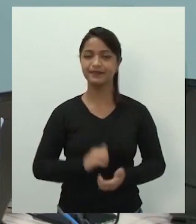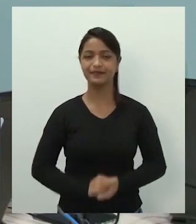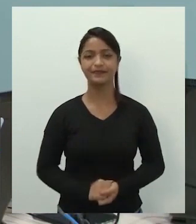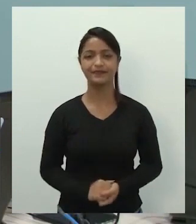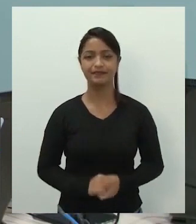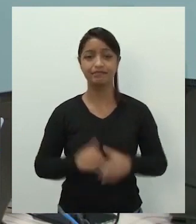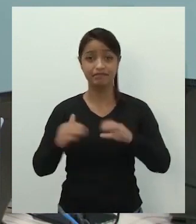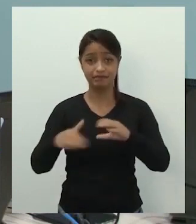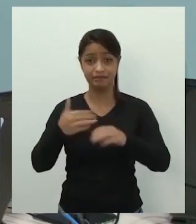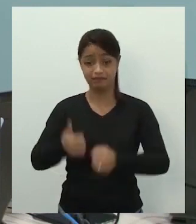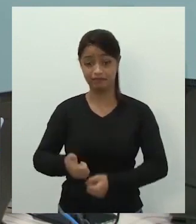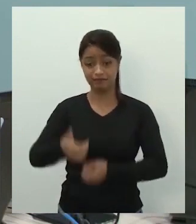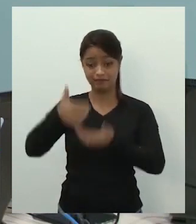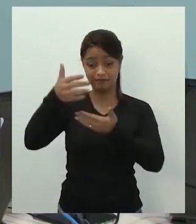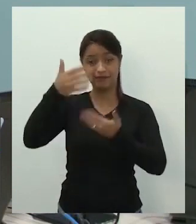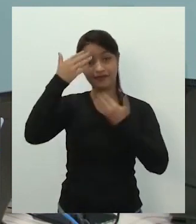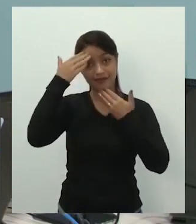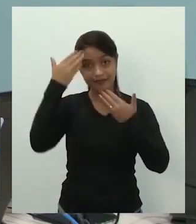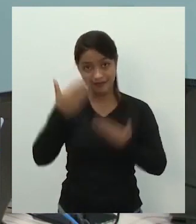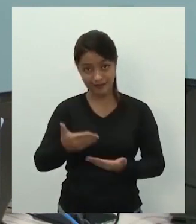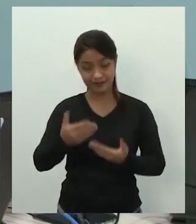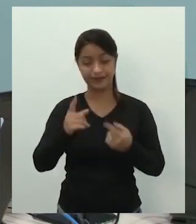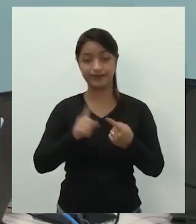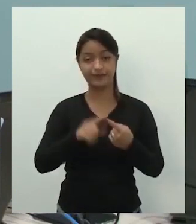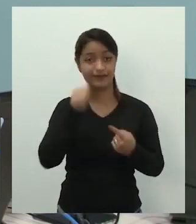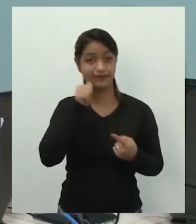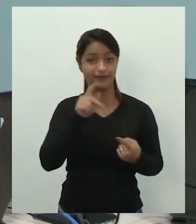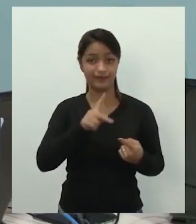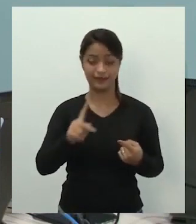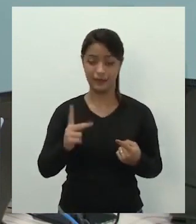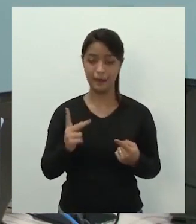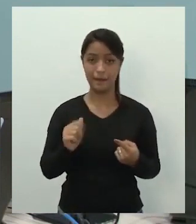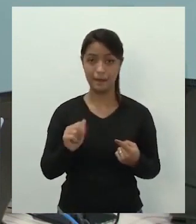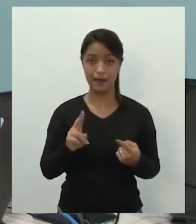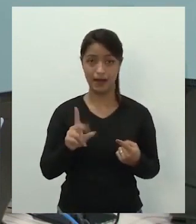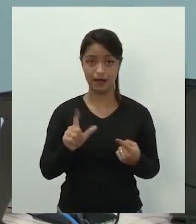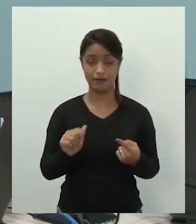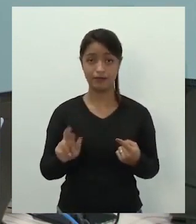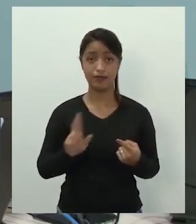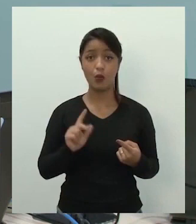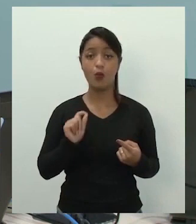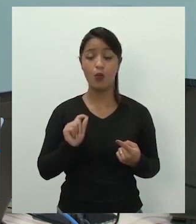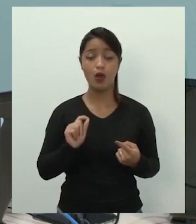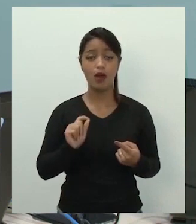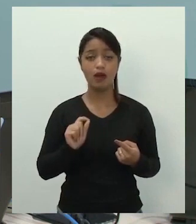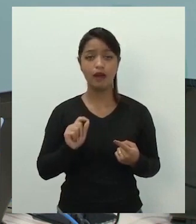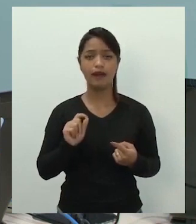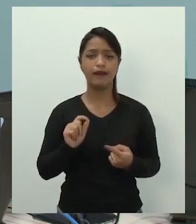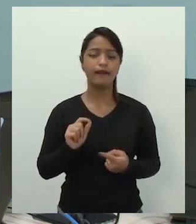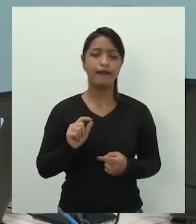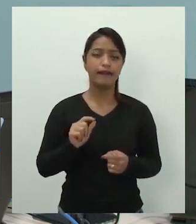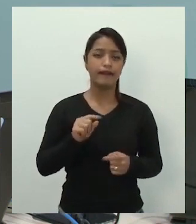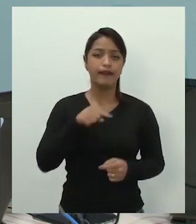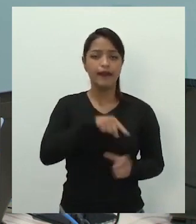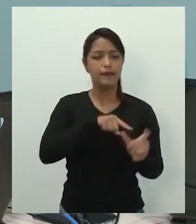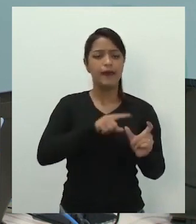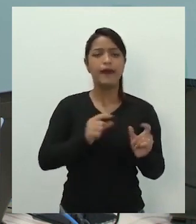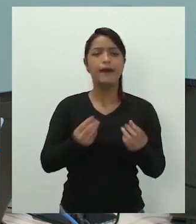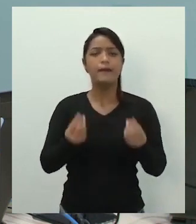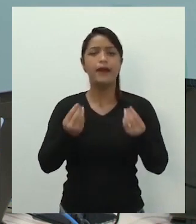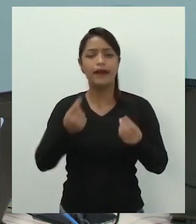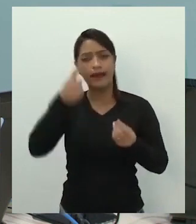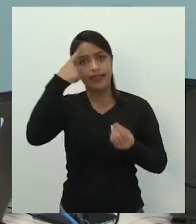Obrigada pela interação. E conforme a professora Paula colocou que serviria para organizar as ideias,